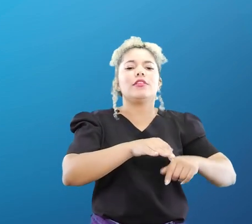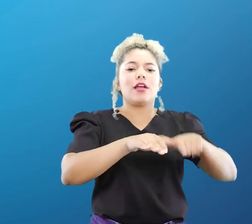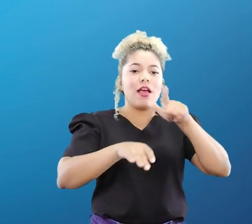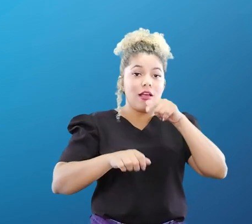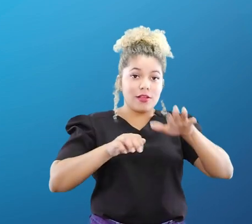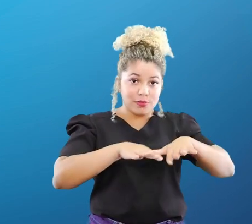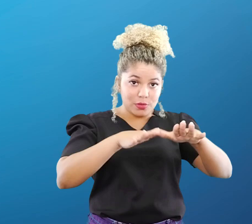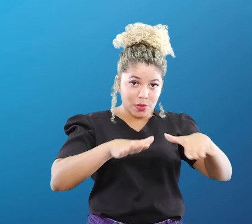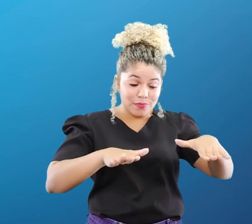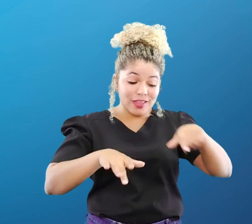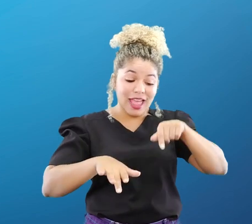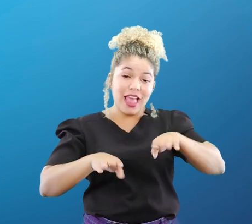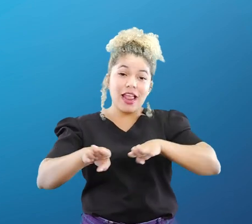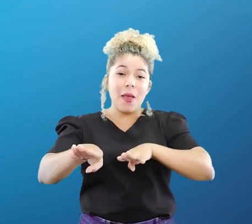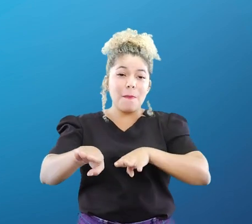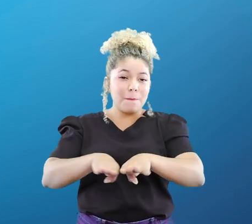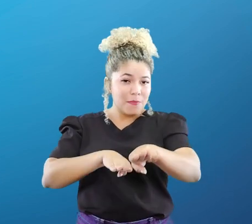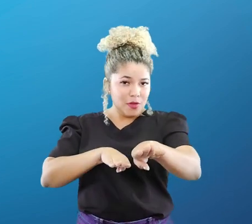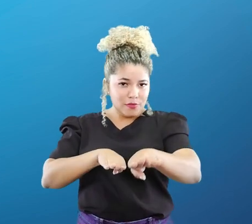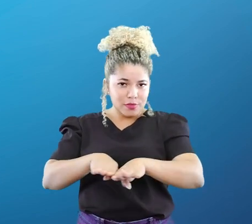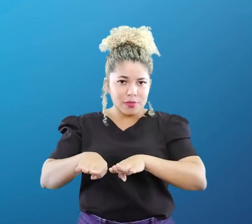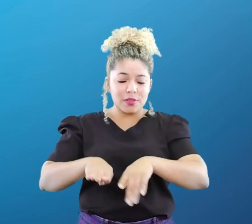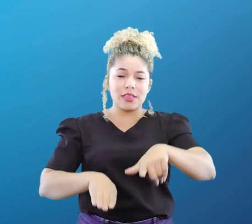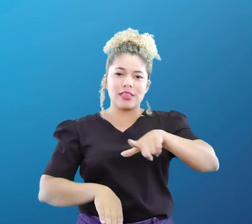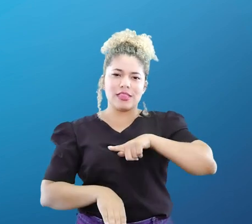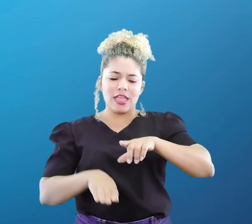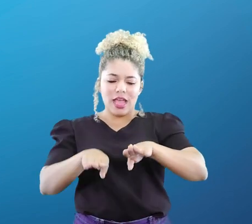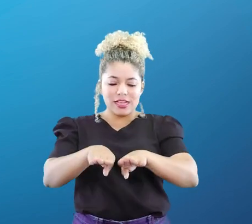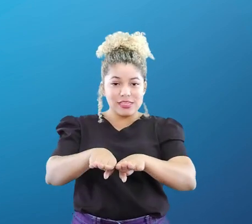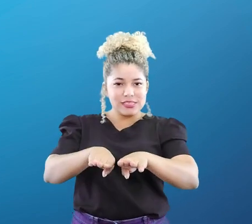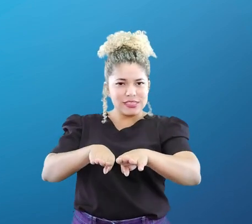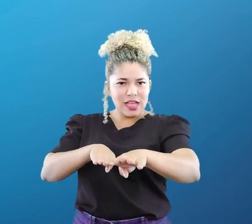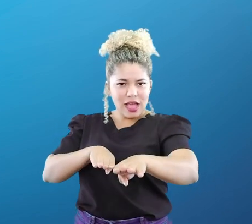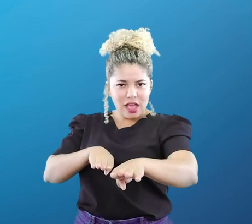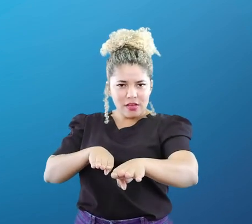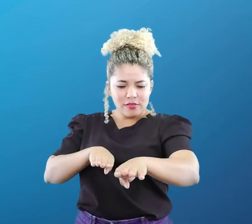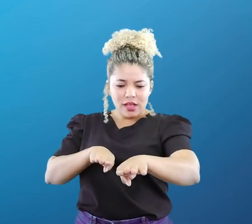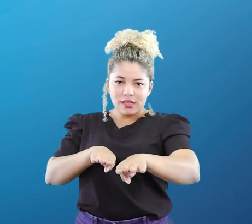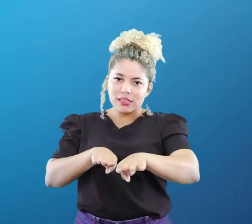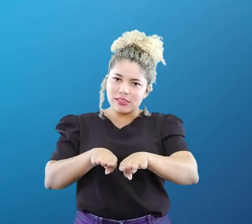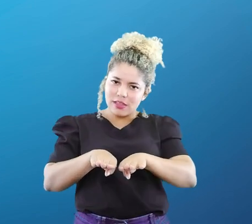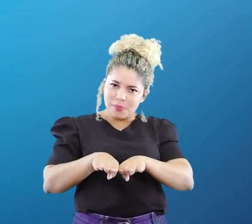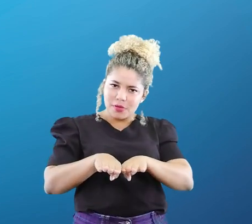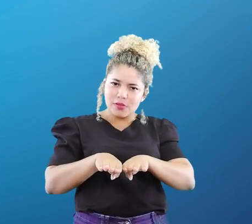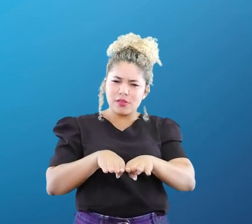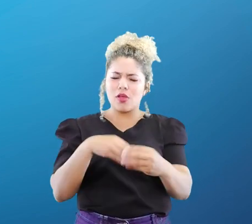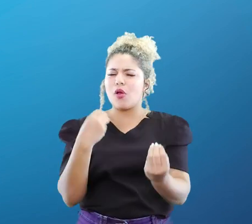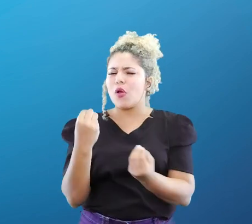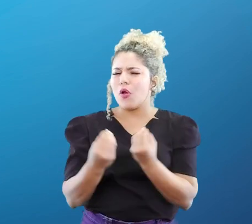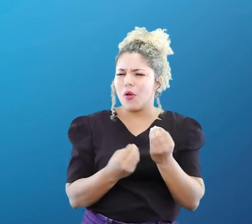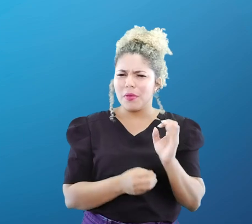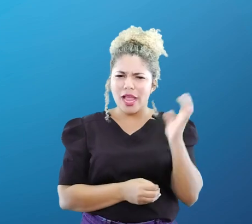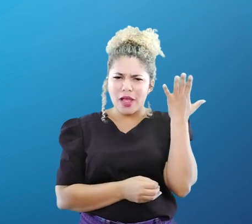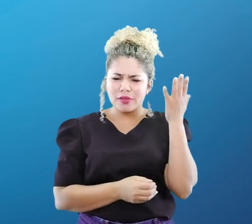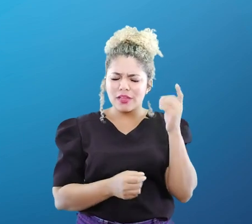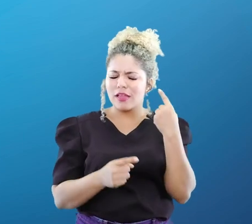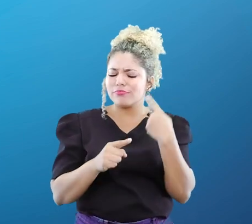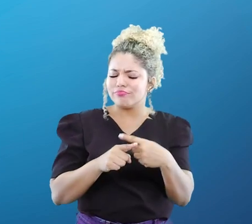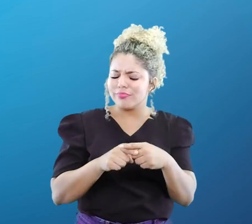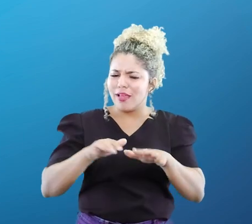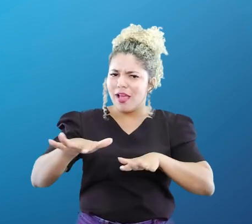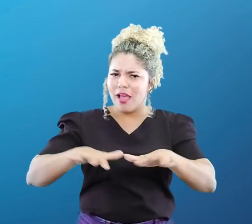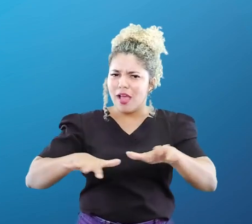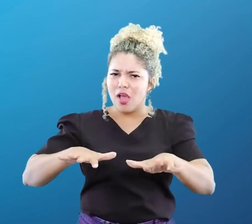Essas placas se movem. Então nós temos as placas que se afastam, que se aproximam. Como que acontece essa movimentação?